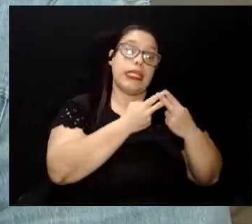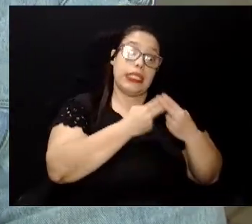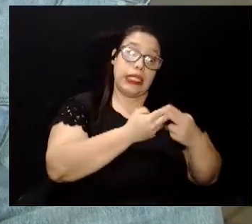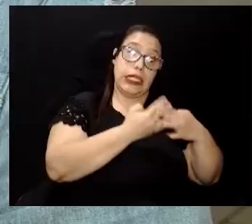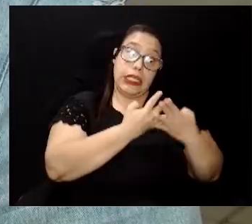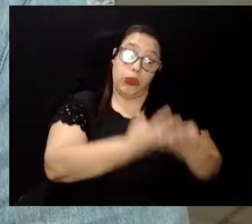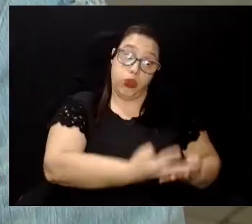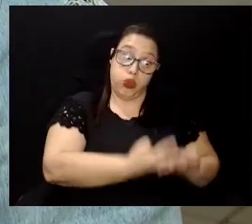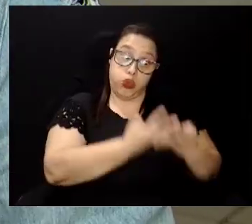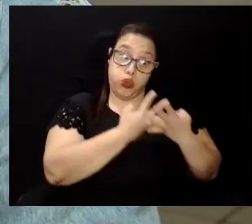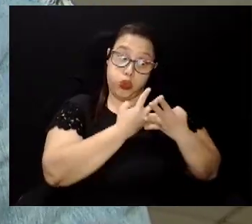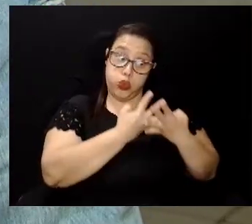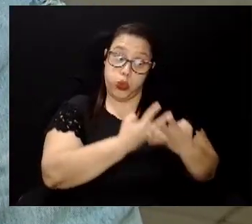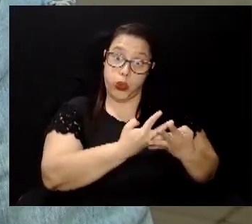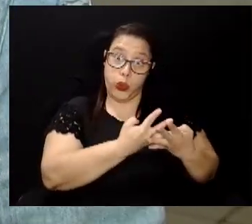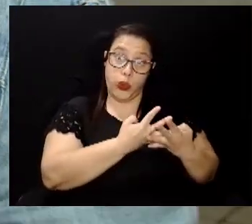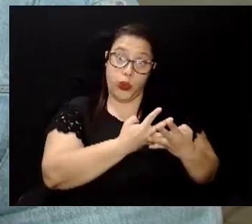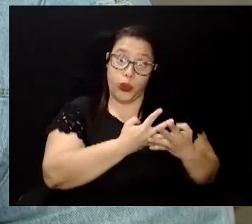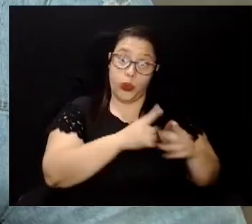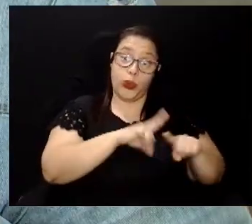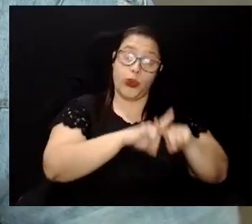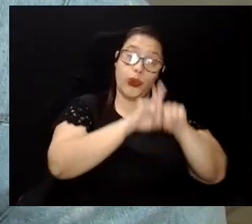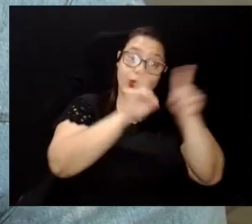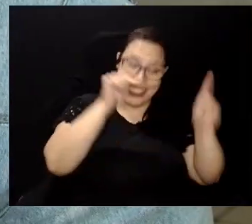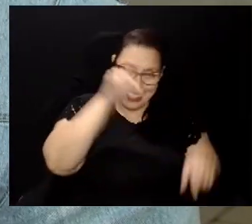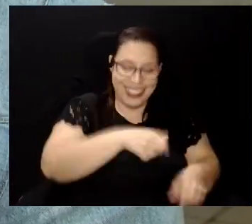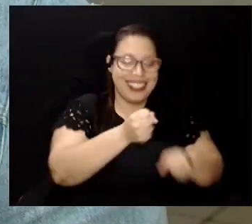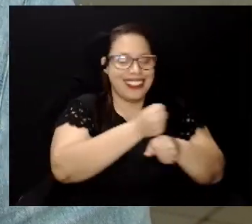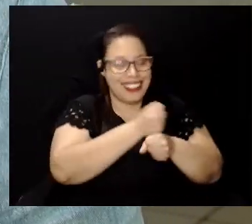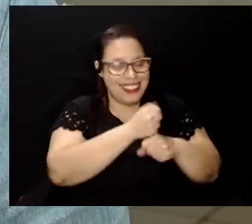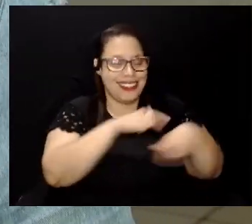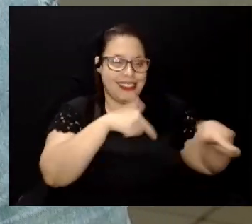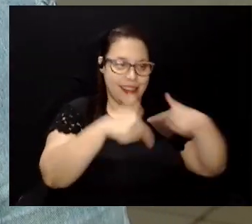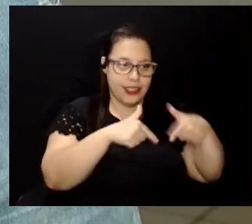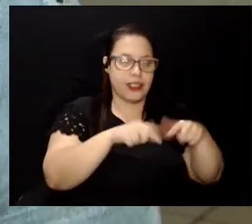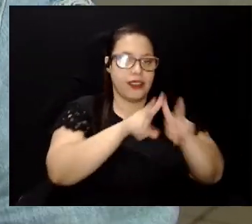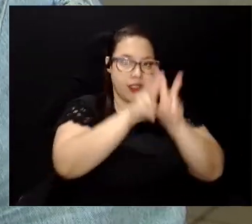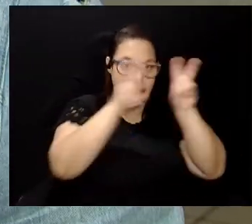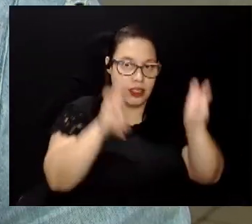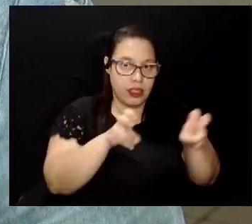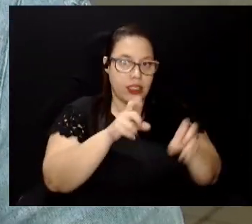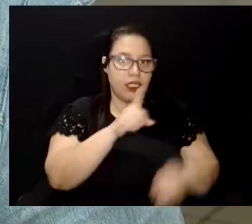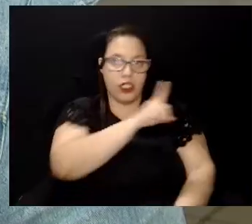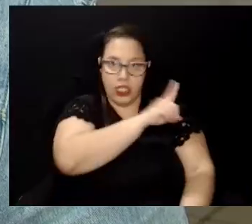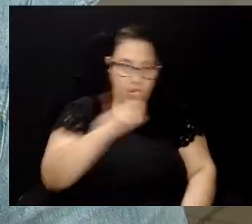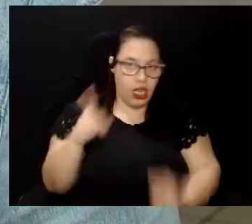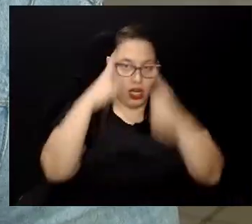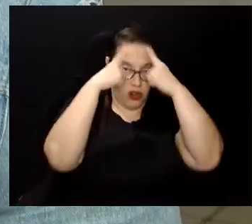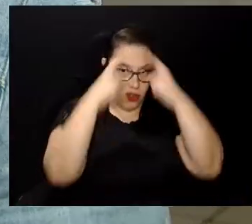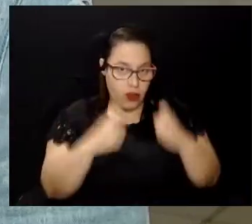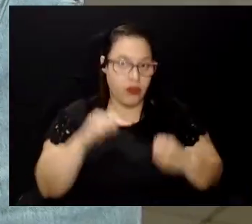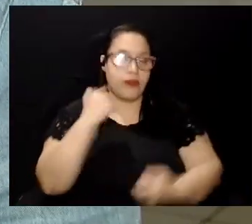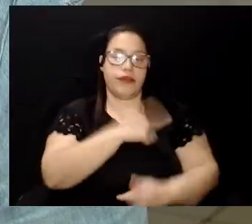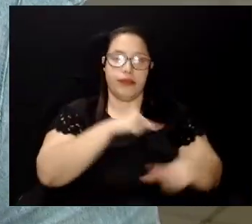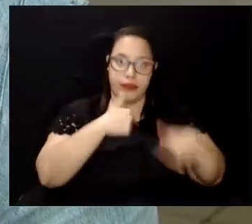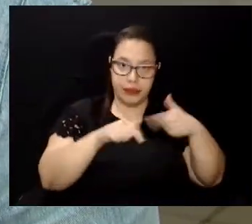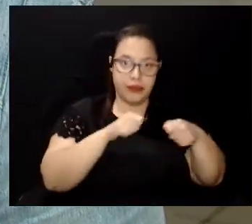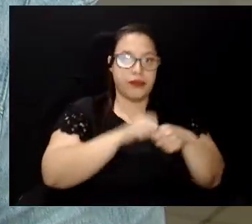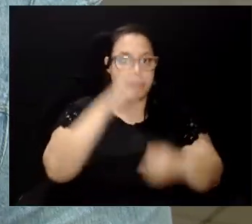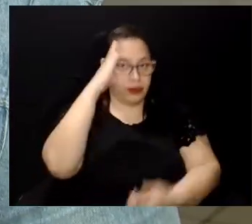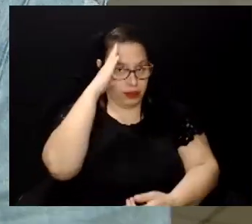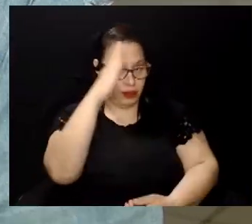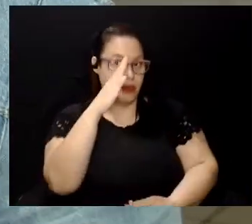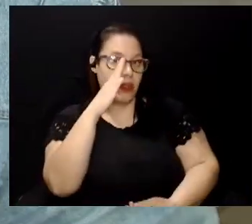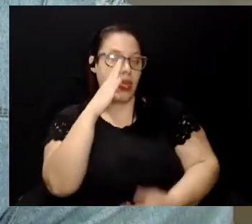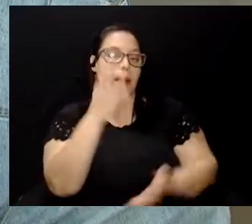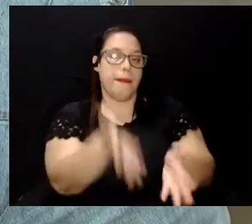paciência. Mas aqui, esse ano, a gente está trabalhando com a temática Diga Não à Violência. Nós trabalhamos